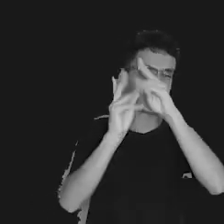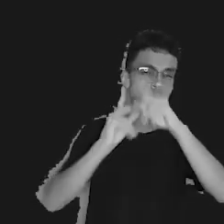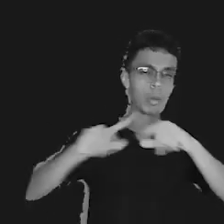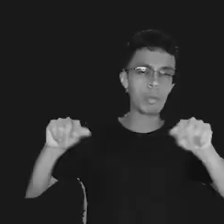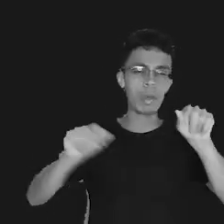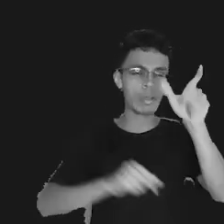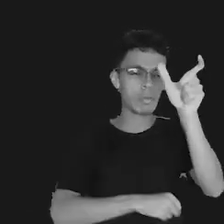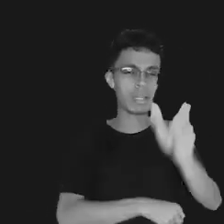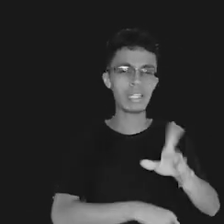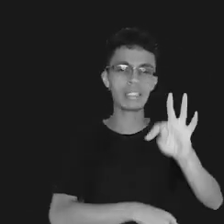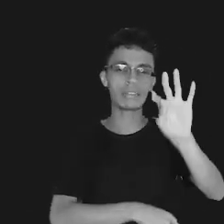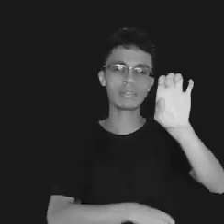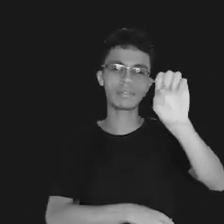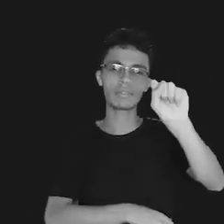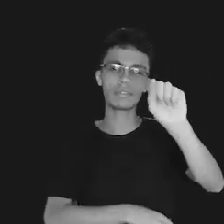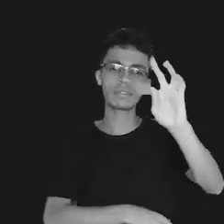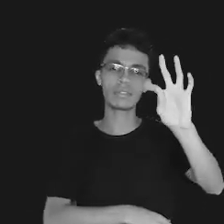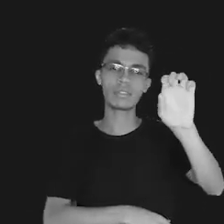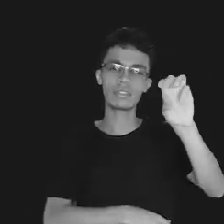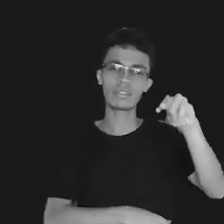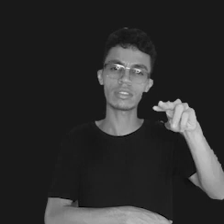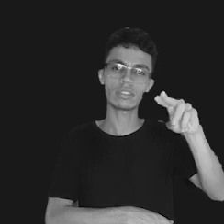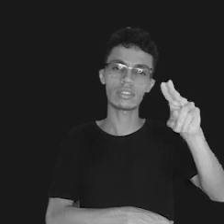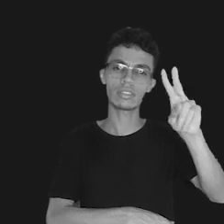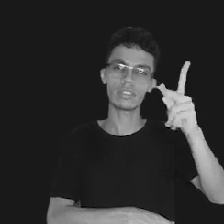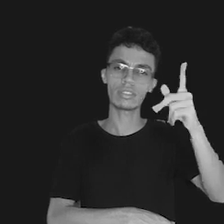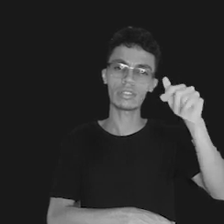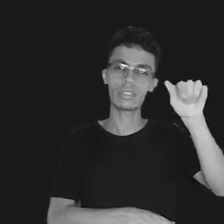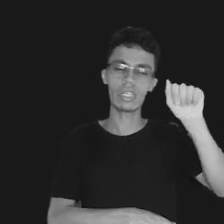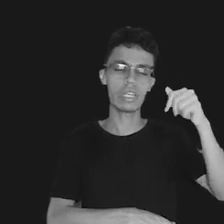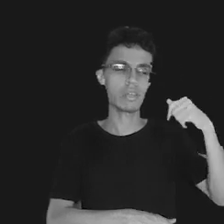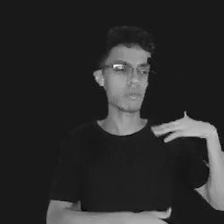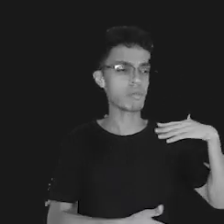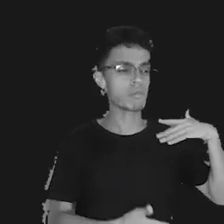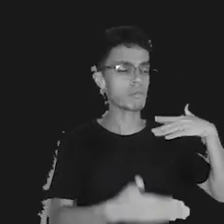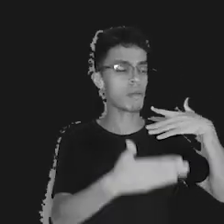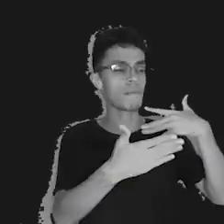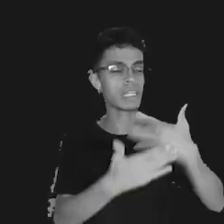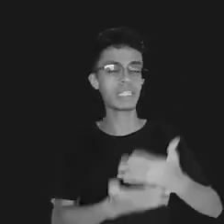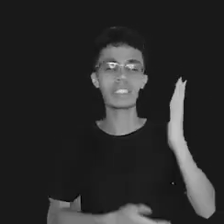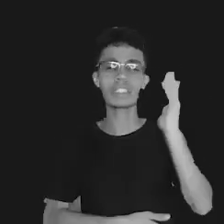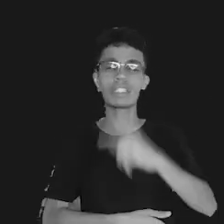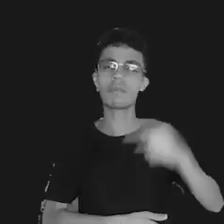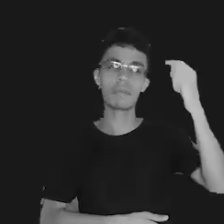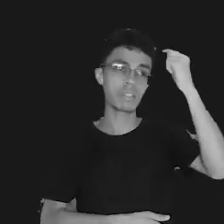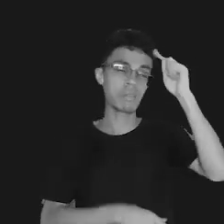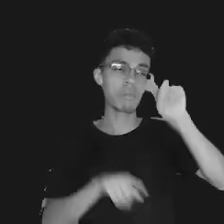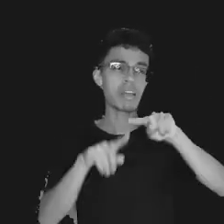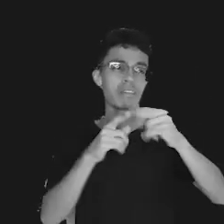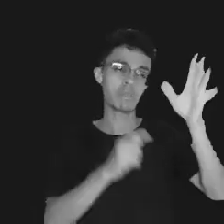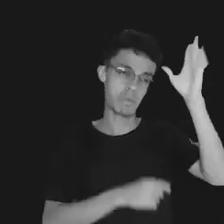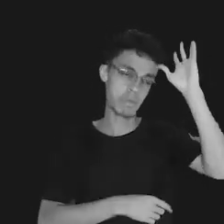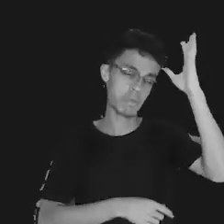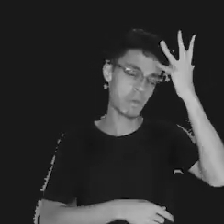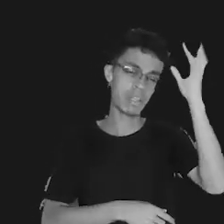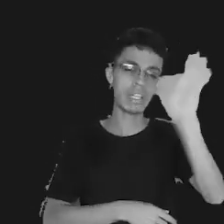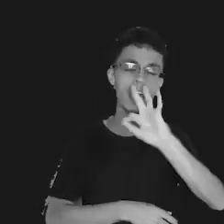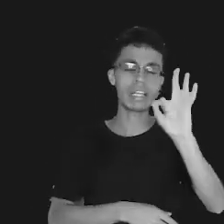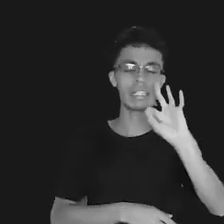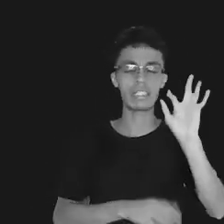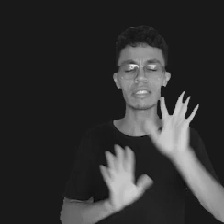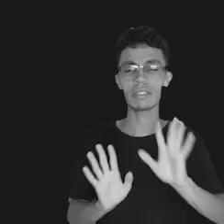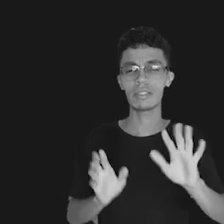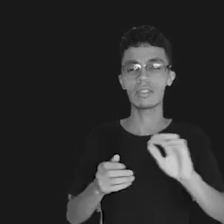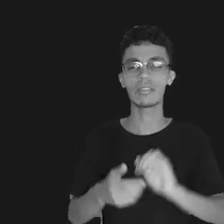Durante toda a minha carreira, pensei em várias soluções. Uma delas... Ainda com